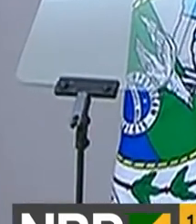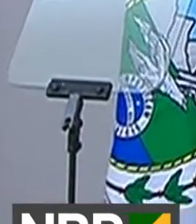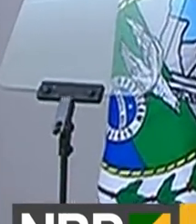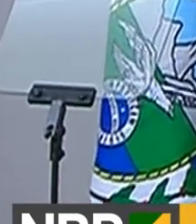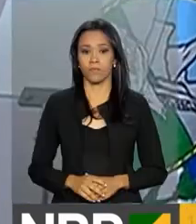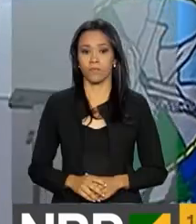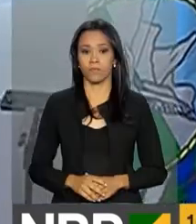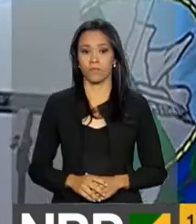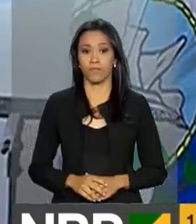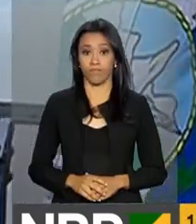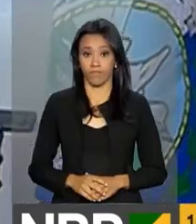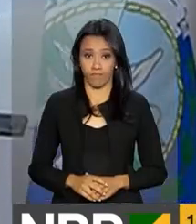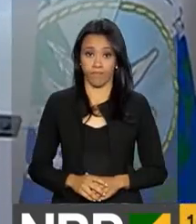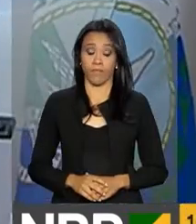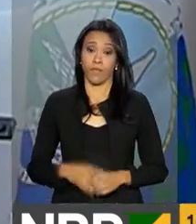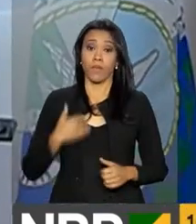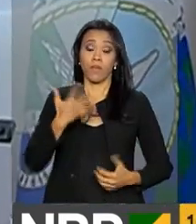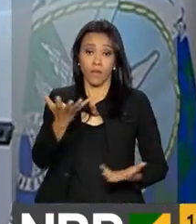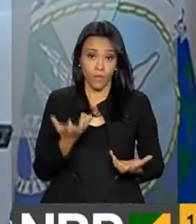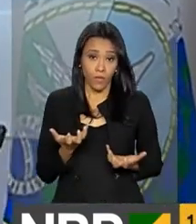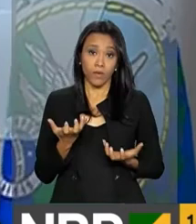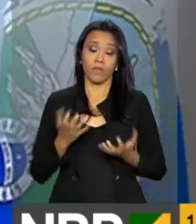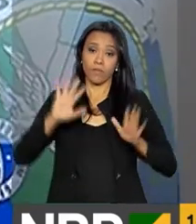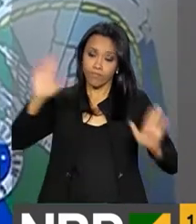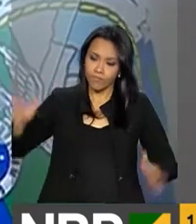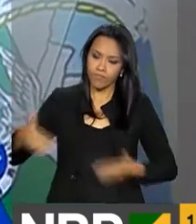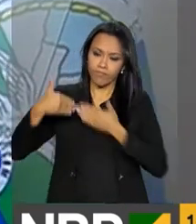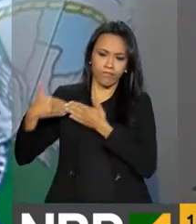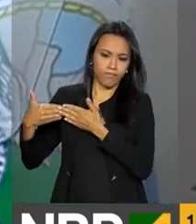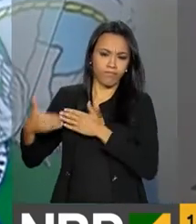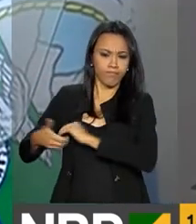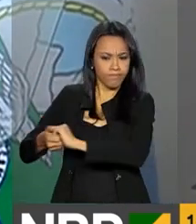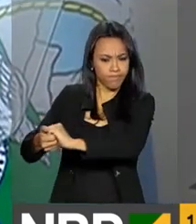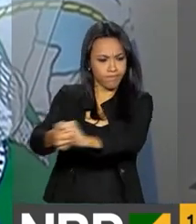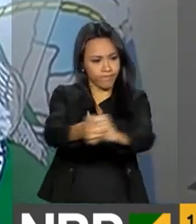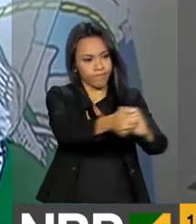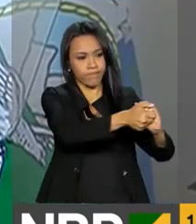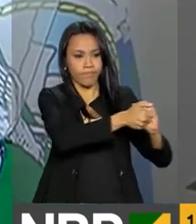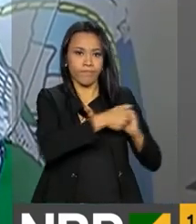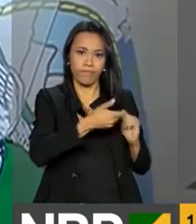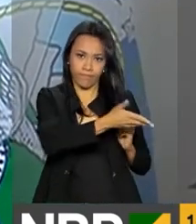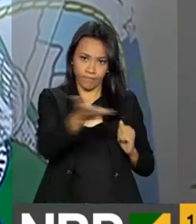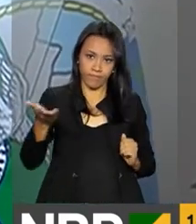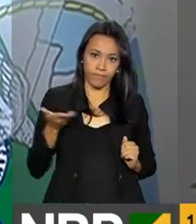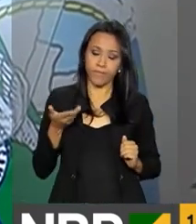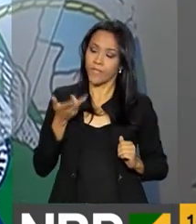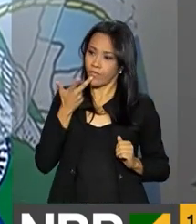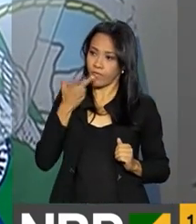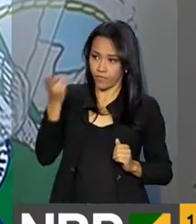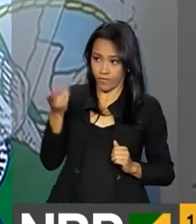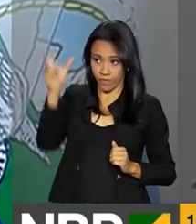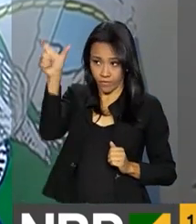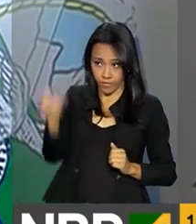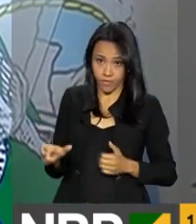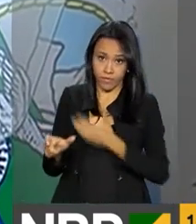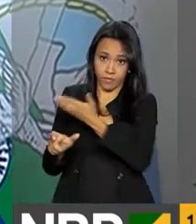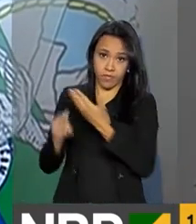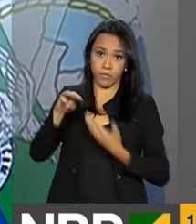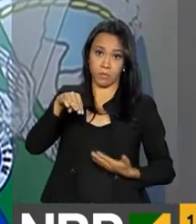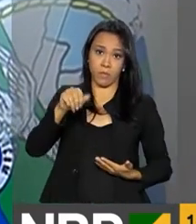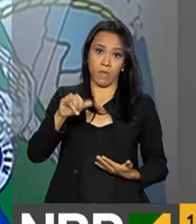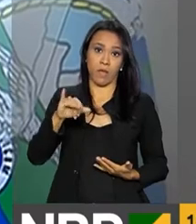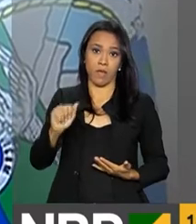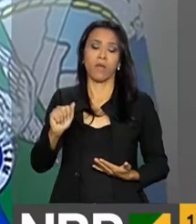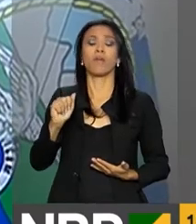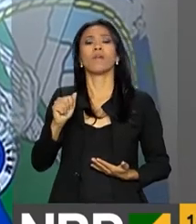Olha, eu quero cumprimentar a todos e tomar a liberdade, viu, César Maia, de cumprimentar a todos aqueles